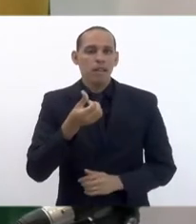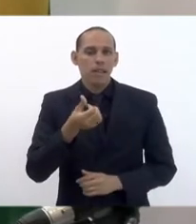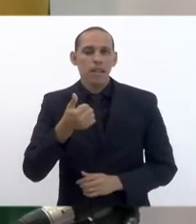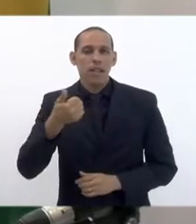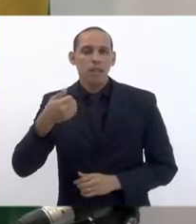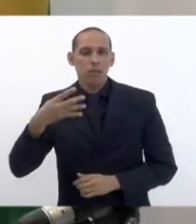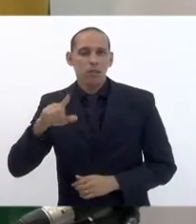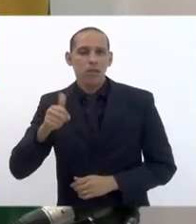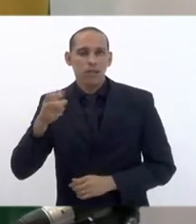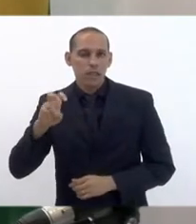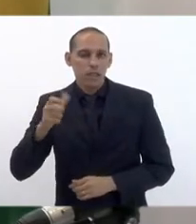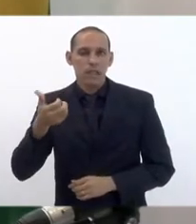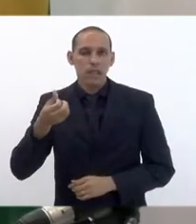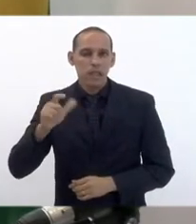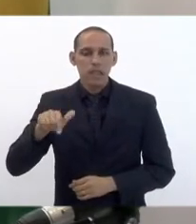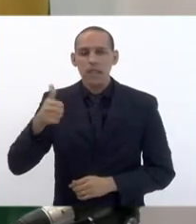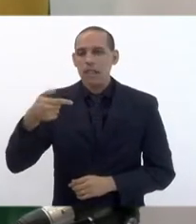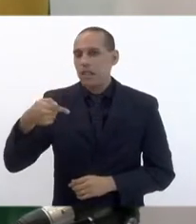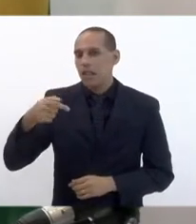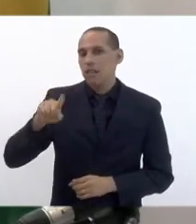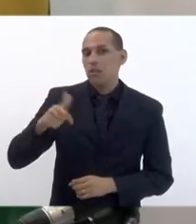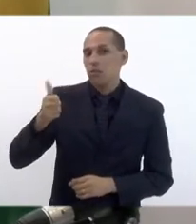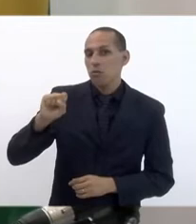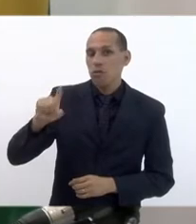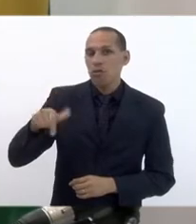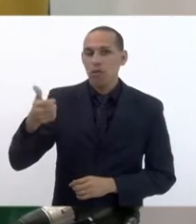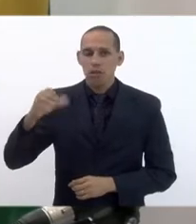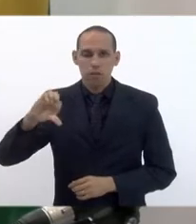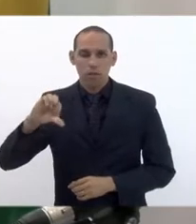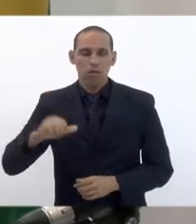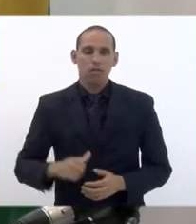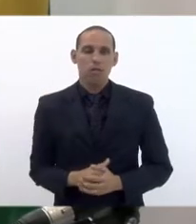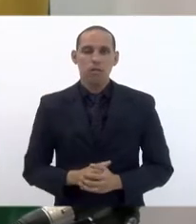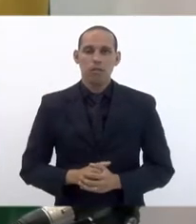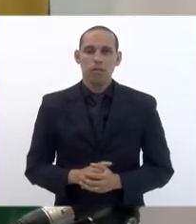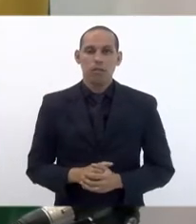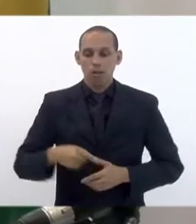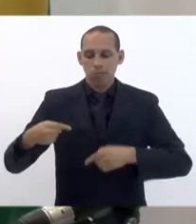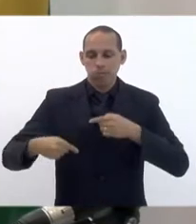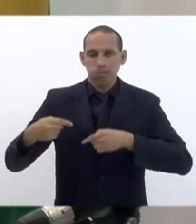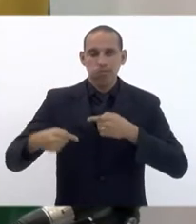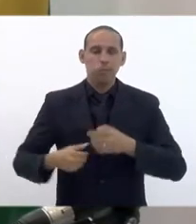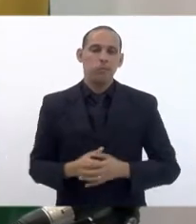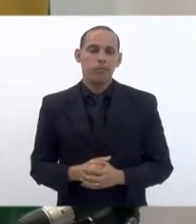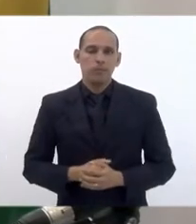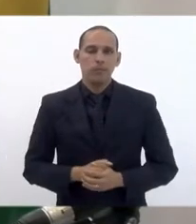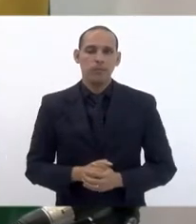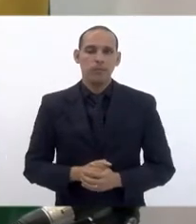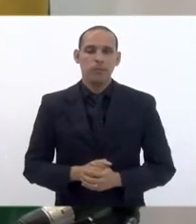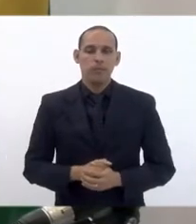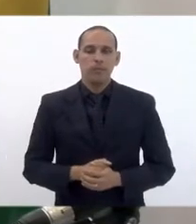15, 16, 17, 18 e 19. Em discussão.